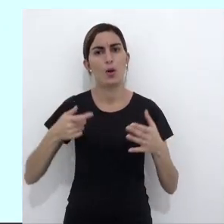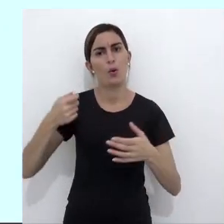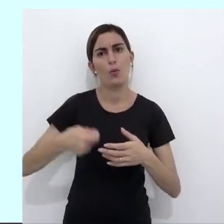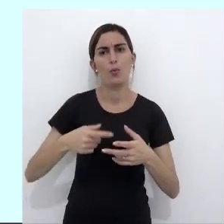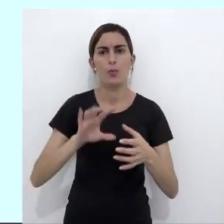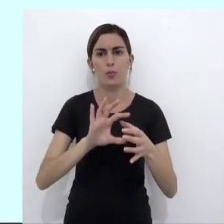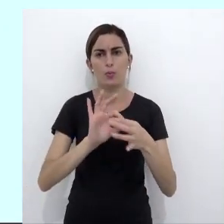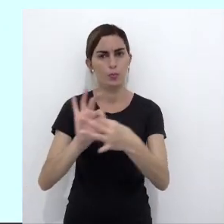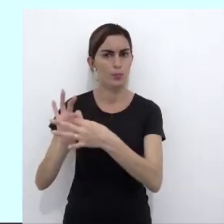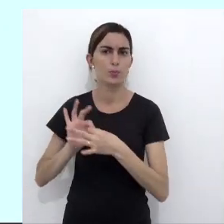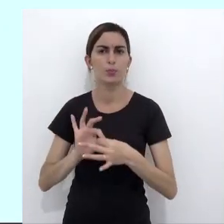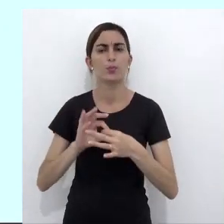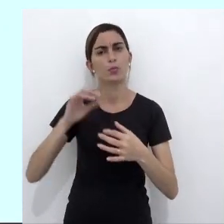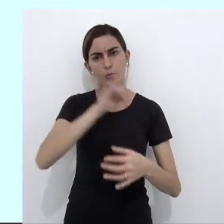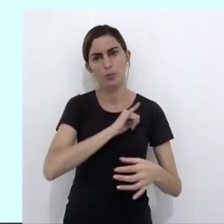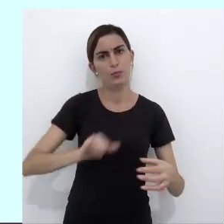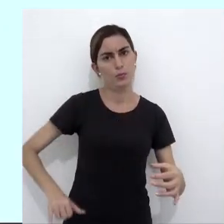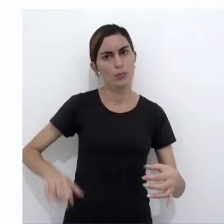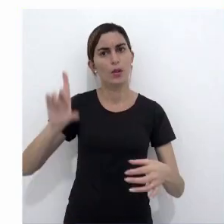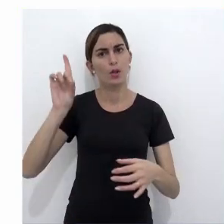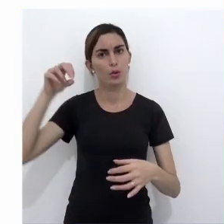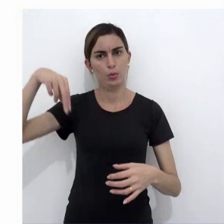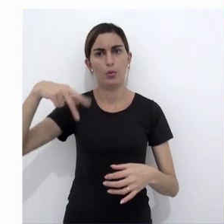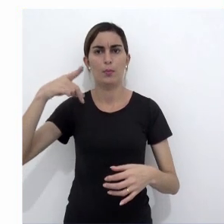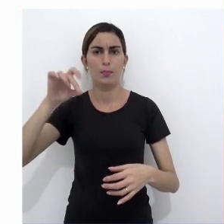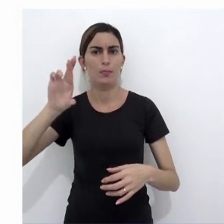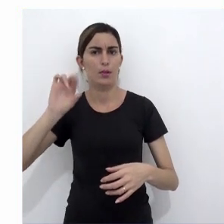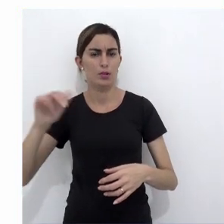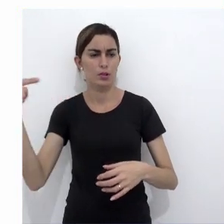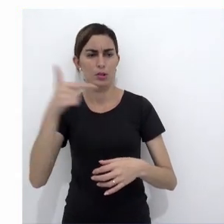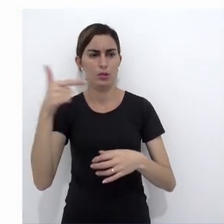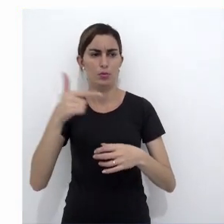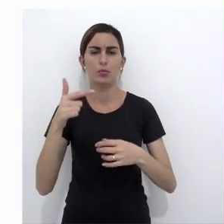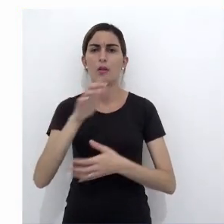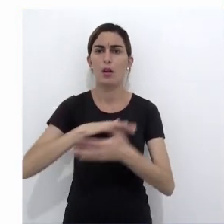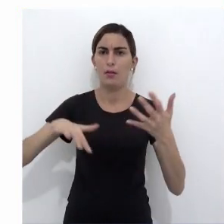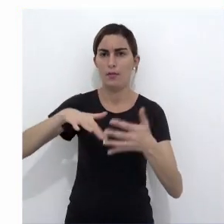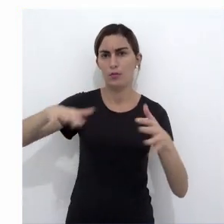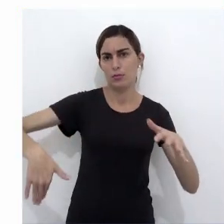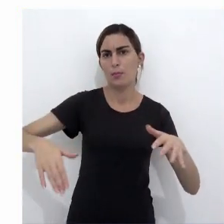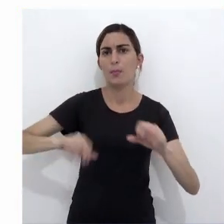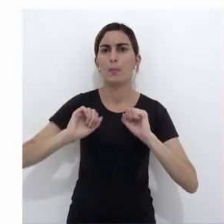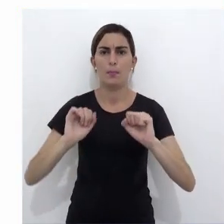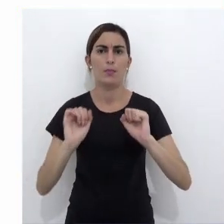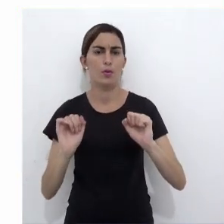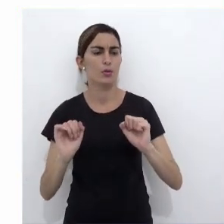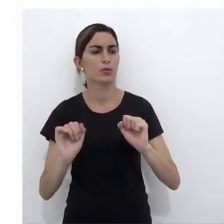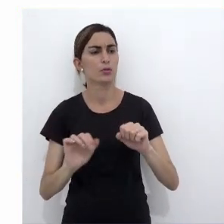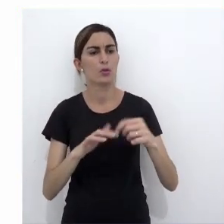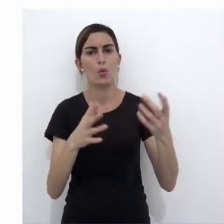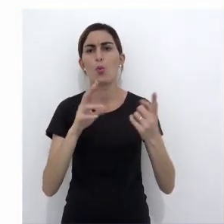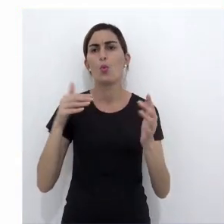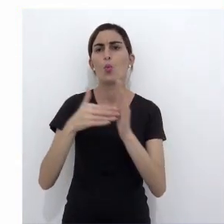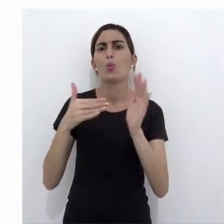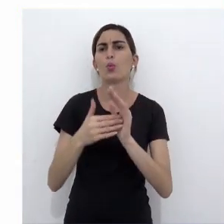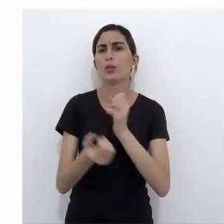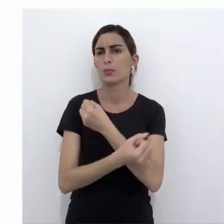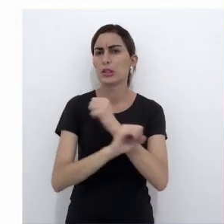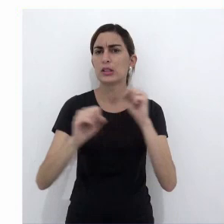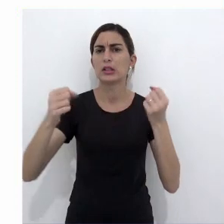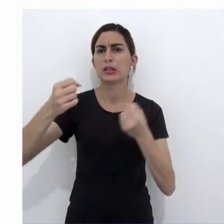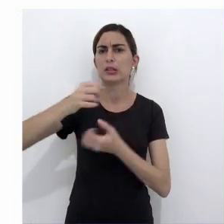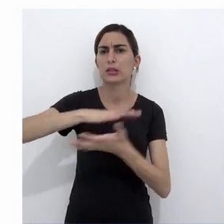ao imperador Dom Pedro II. A Revolução Praieira ela pode ser considerada a última das grandes